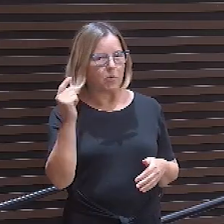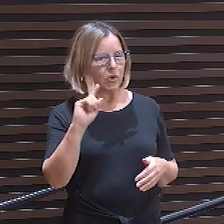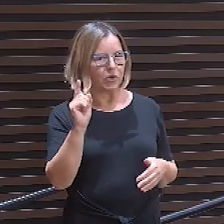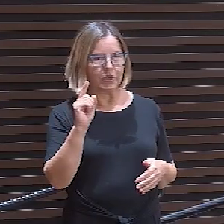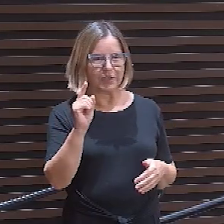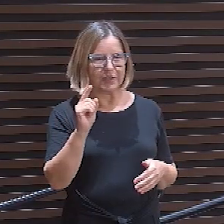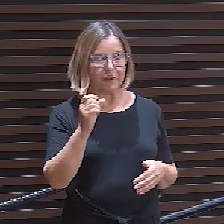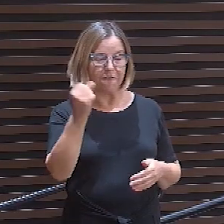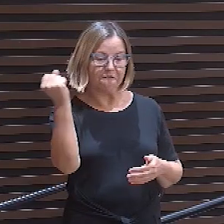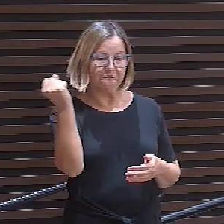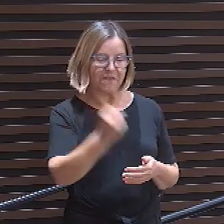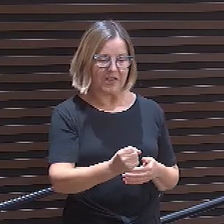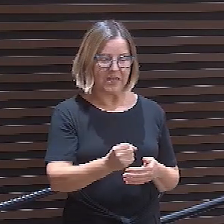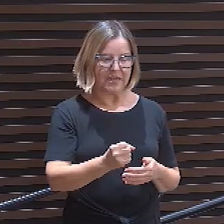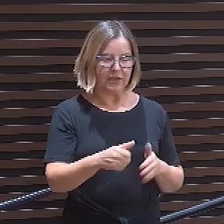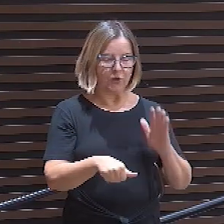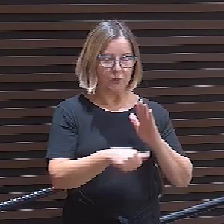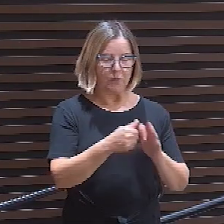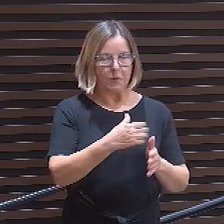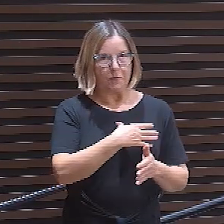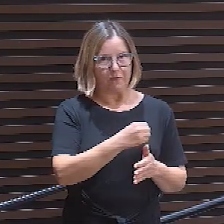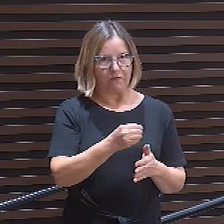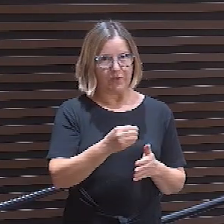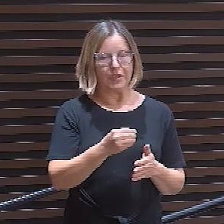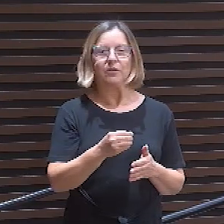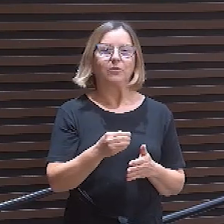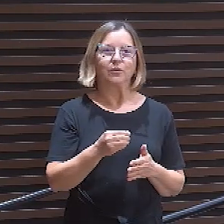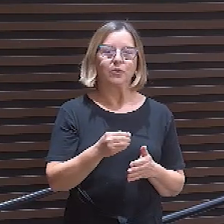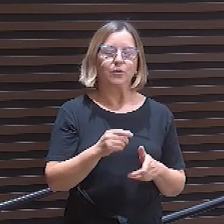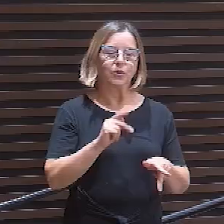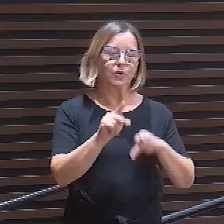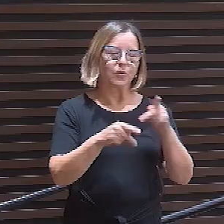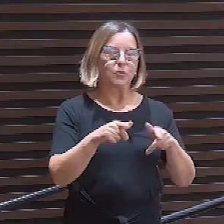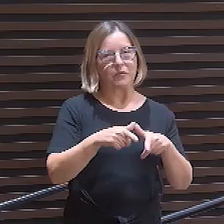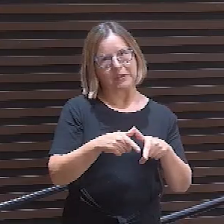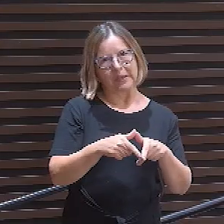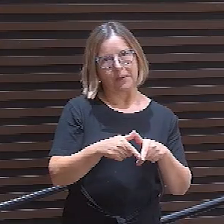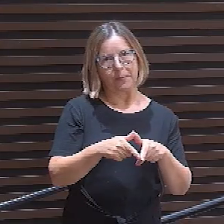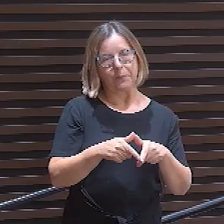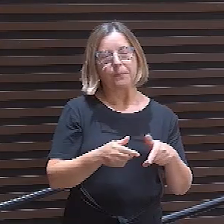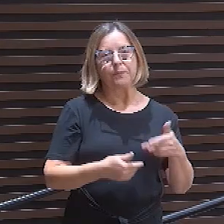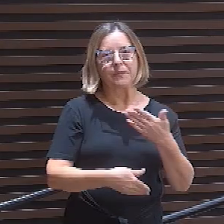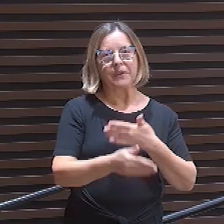dos israelitas. Pela fé, atravessou